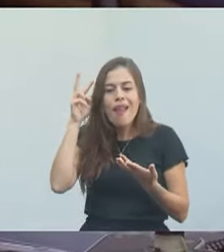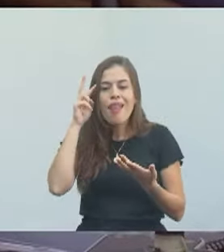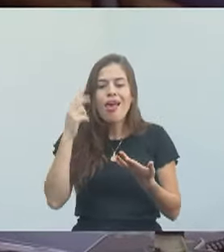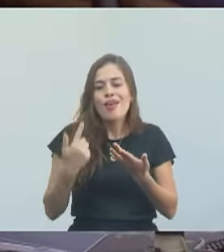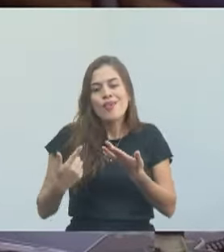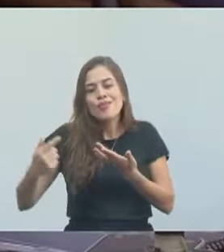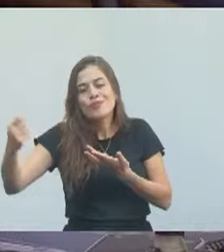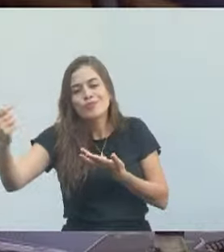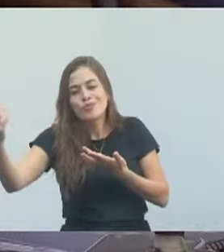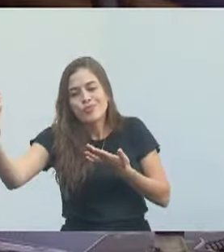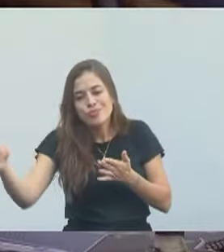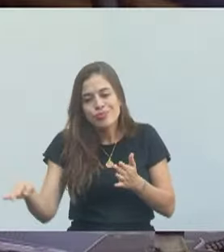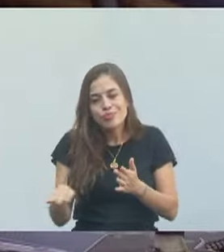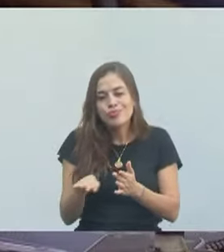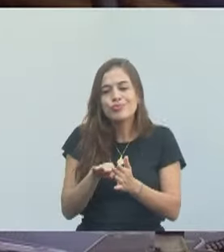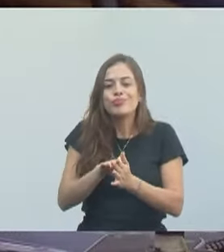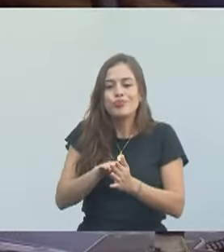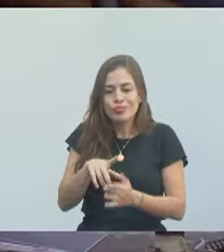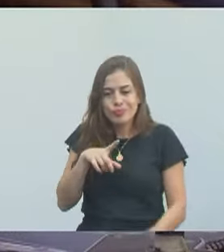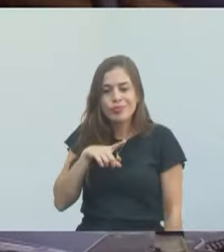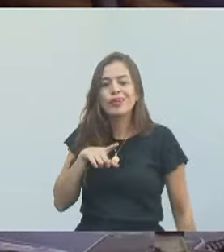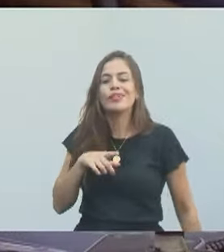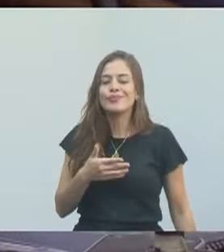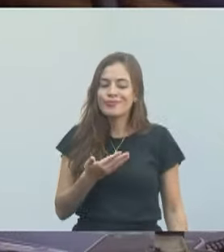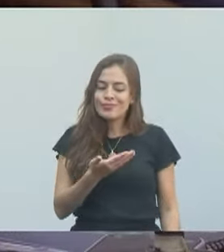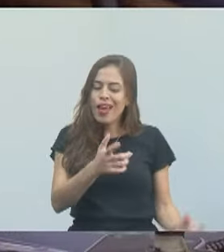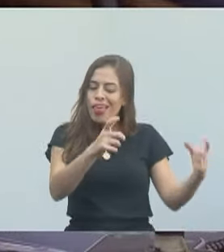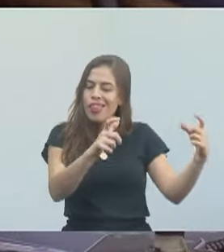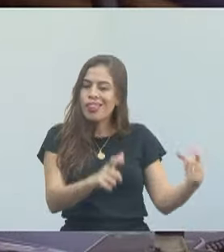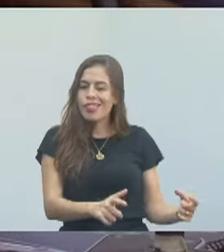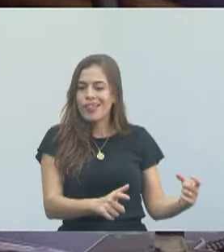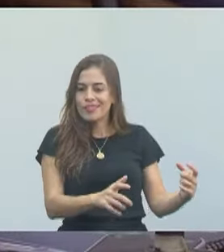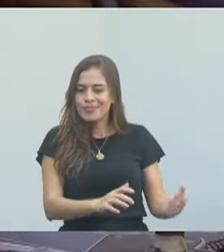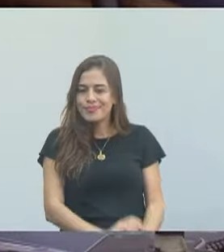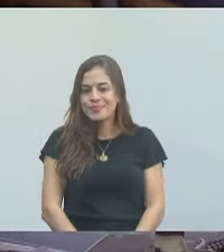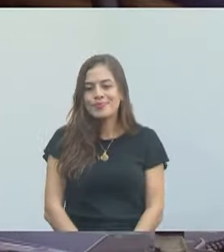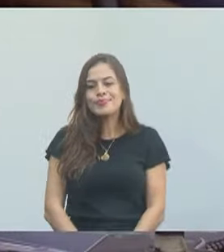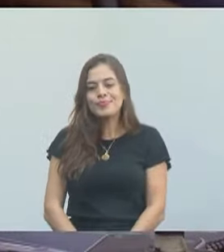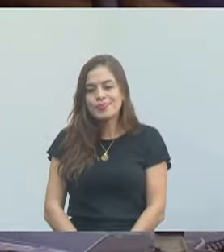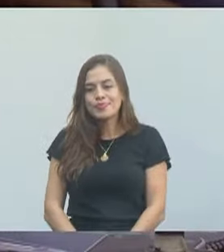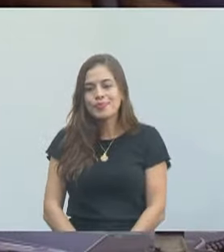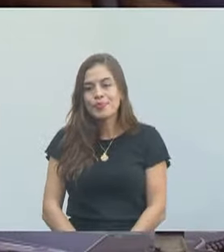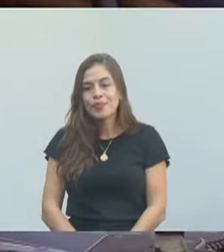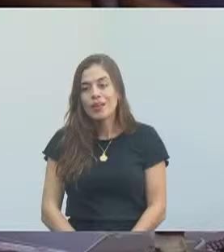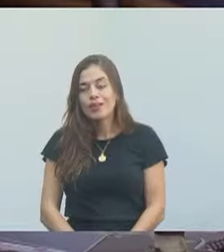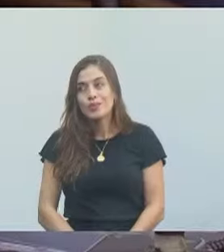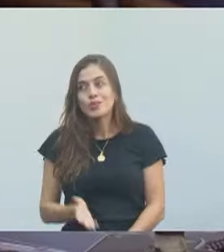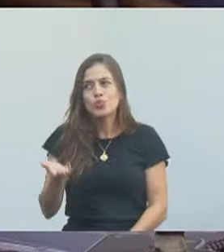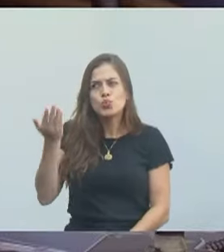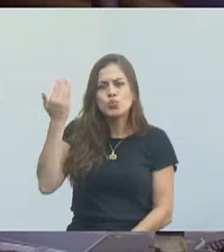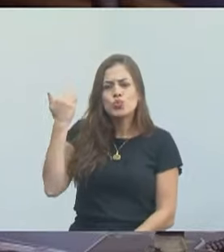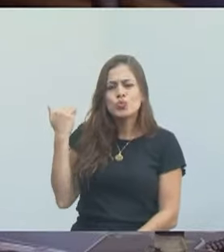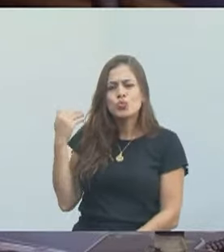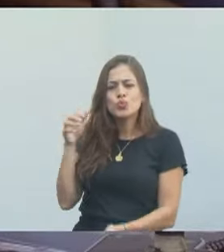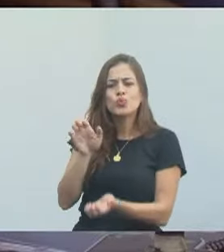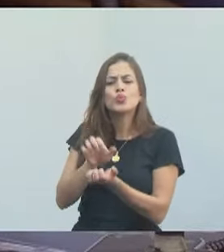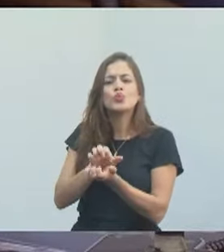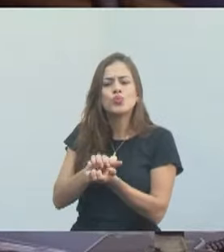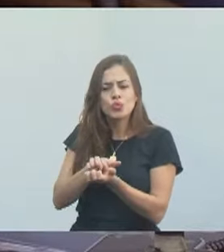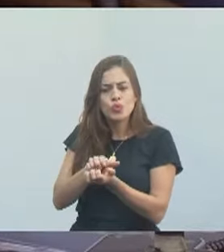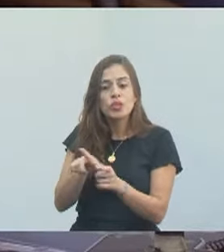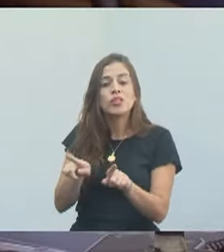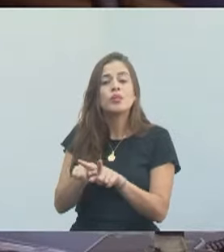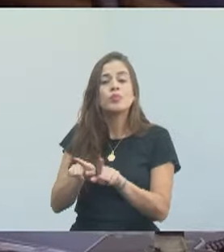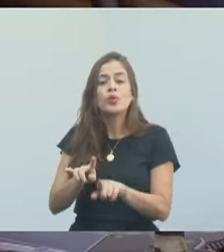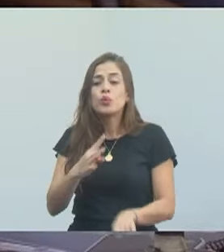partidas e chegadas tiveram ali naquela estação, sobretudo quando Jacareí era